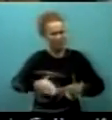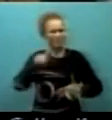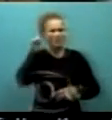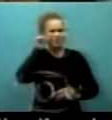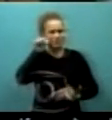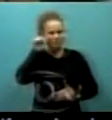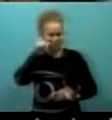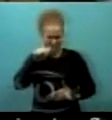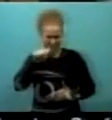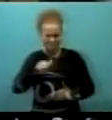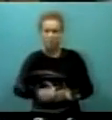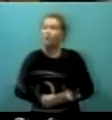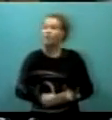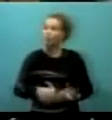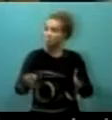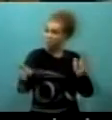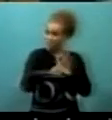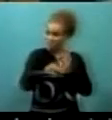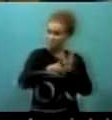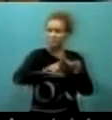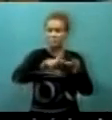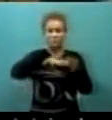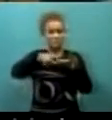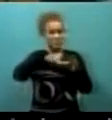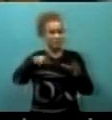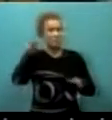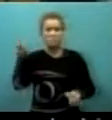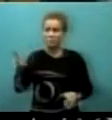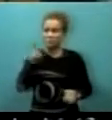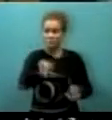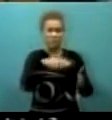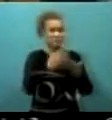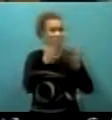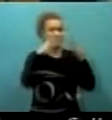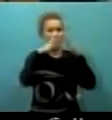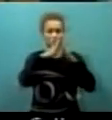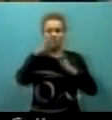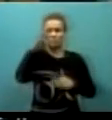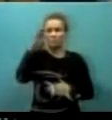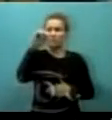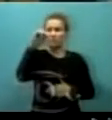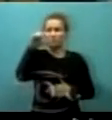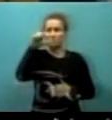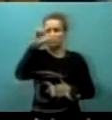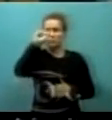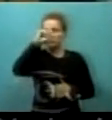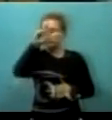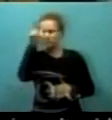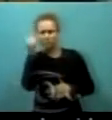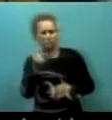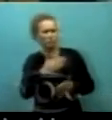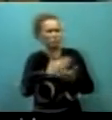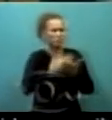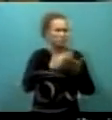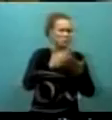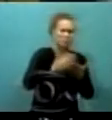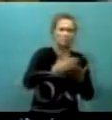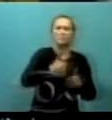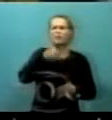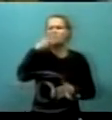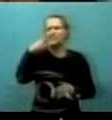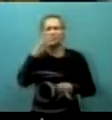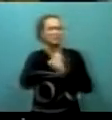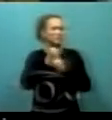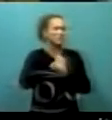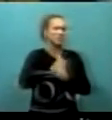honorária para a bailarina e professora da Escola Bolshoi, Galena Kratchenko. Professora desde o início da escola há 13